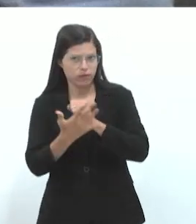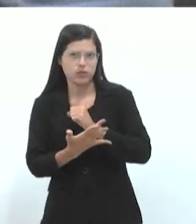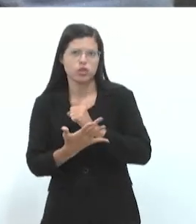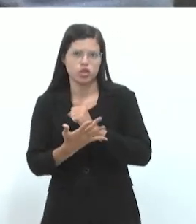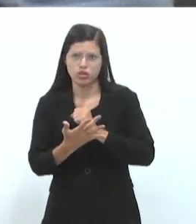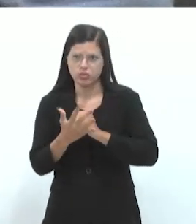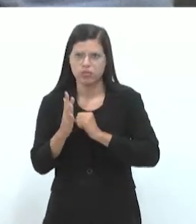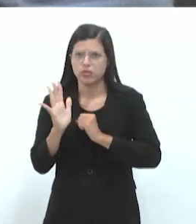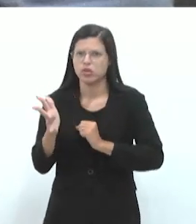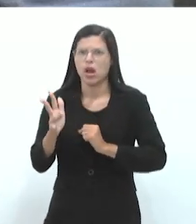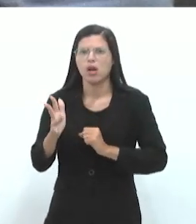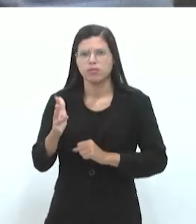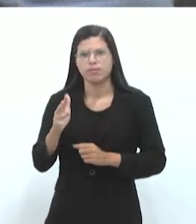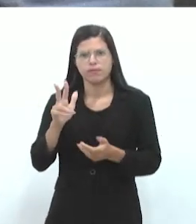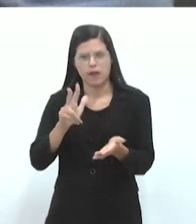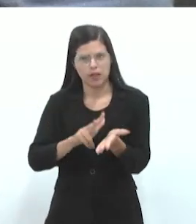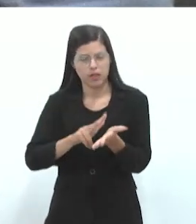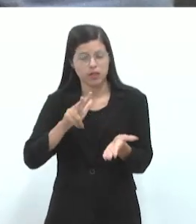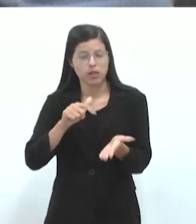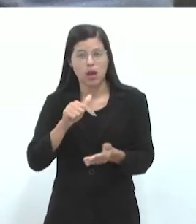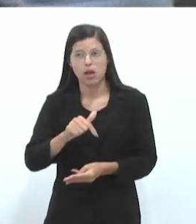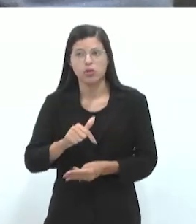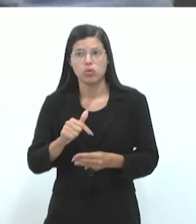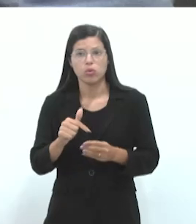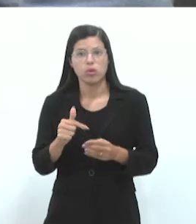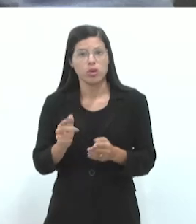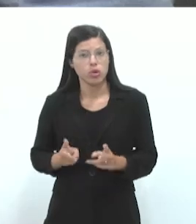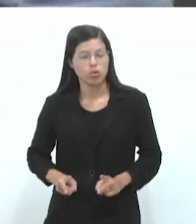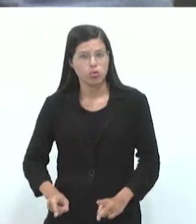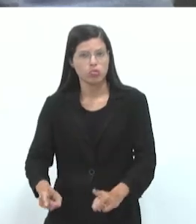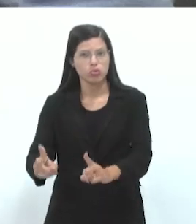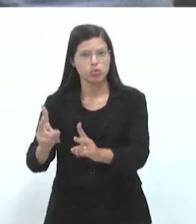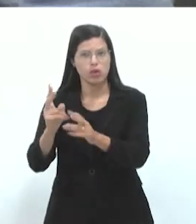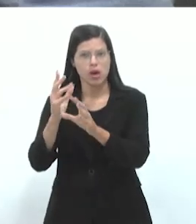reconhecido, e que a contagem de prazo continue